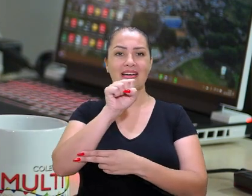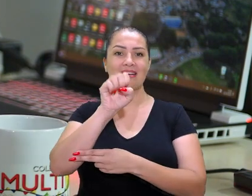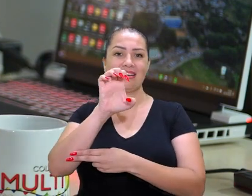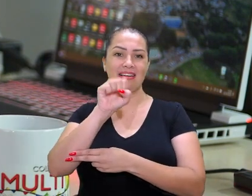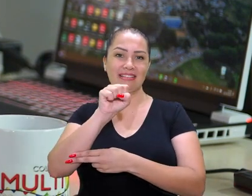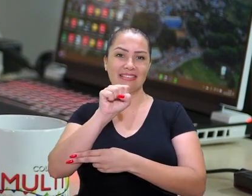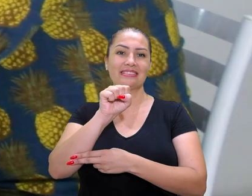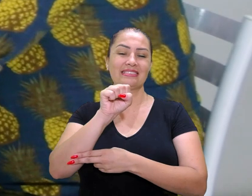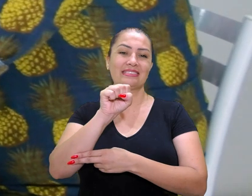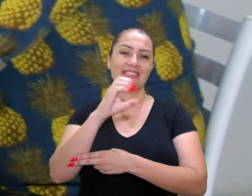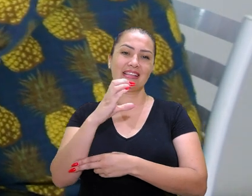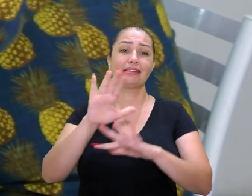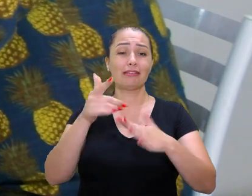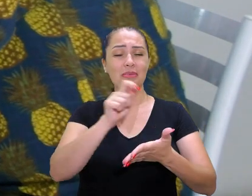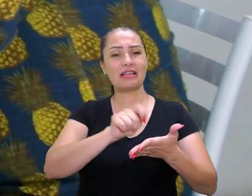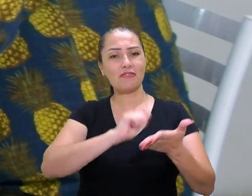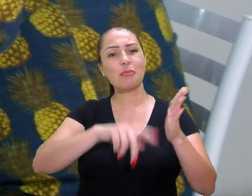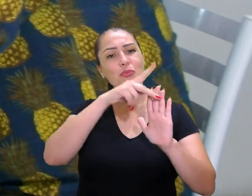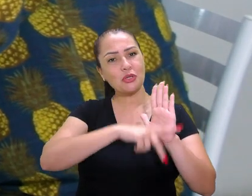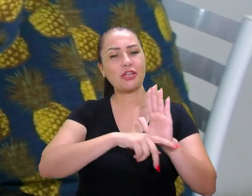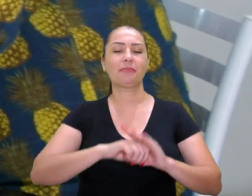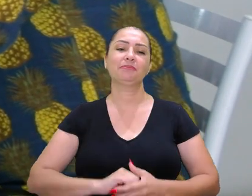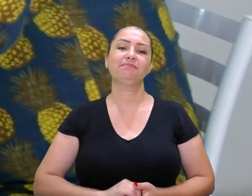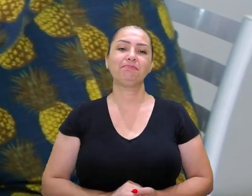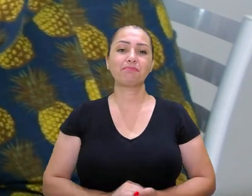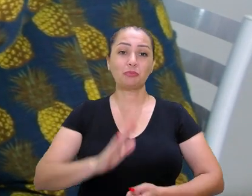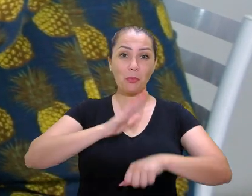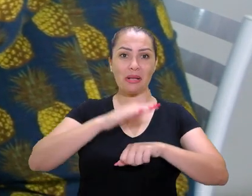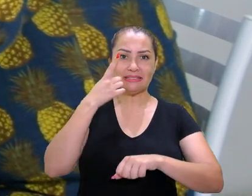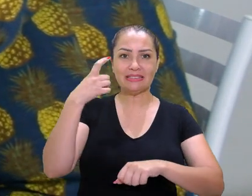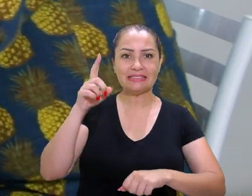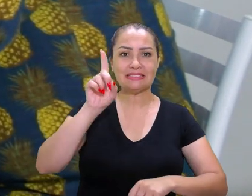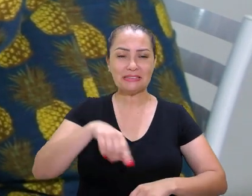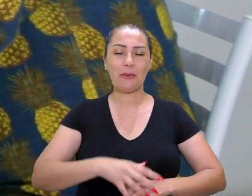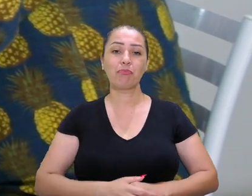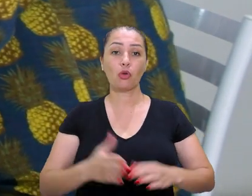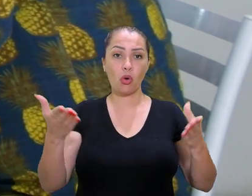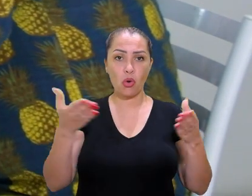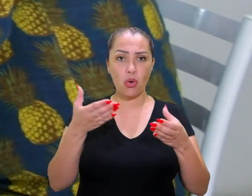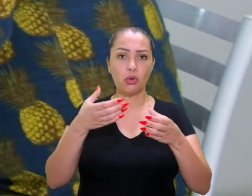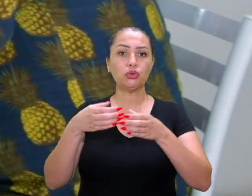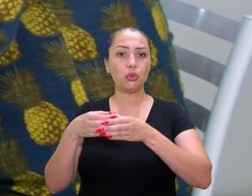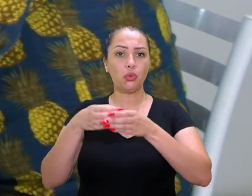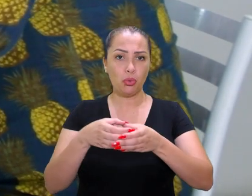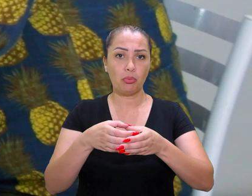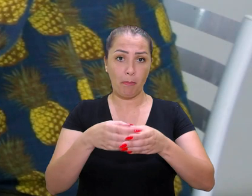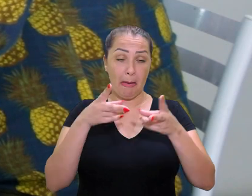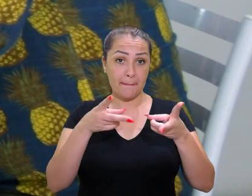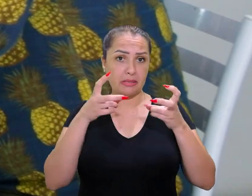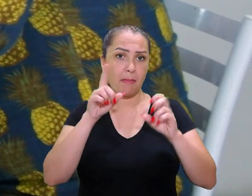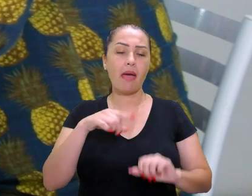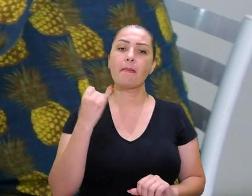e inscrevemos o projeto. Mas o mais interessante é isso. Hoje, o coletivo, olha como é importante isso,